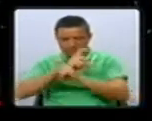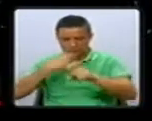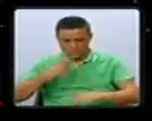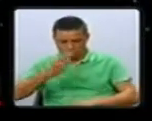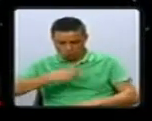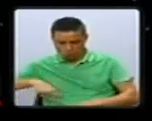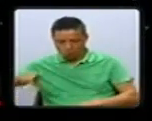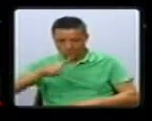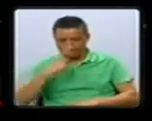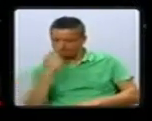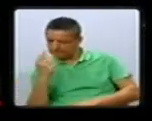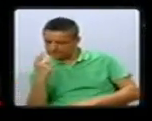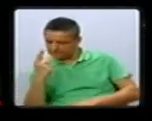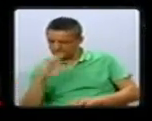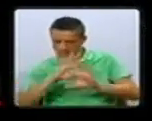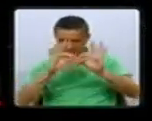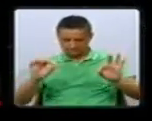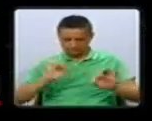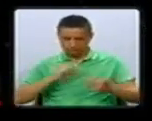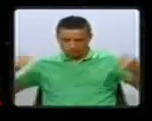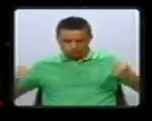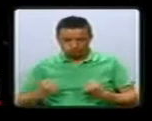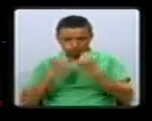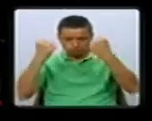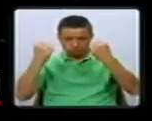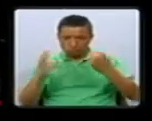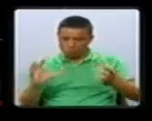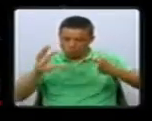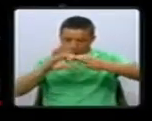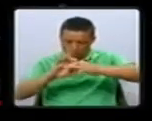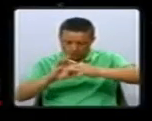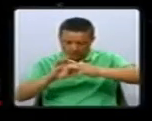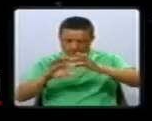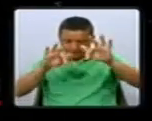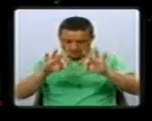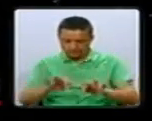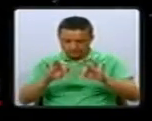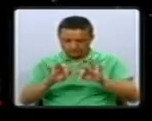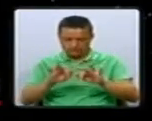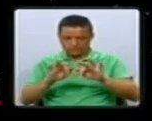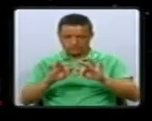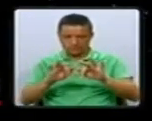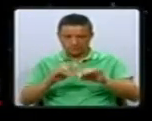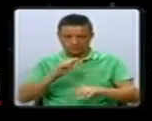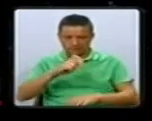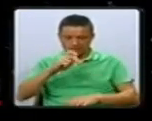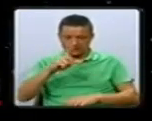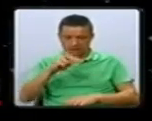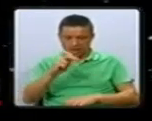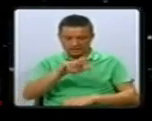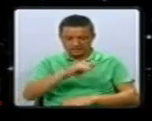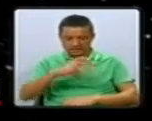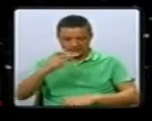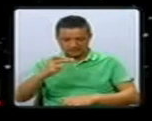duas galáxias parecidas com a nossa e que chocam e que se unem, o resultado final será galáxias